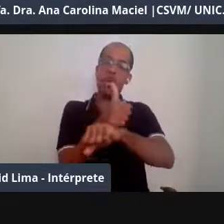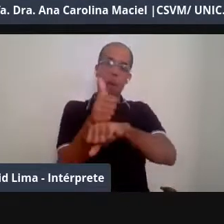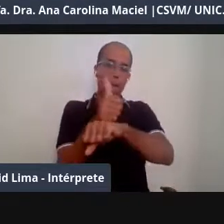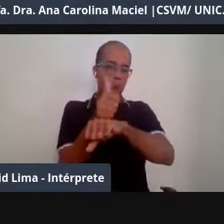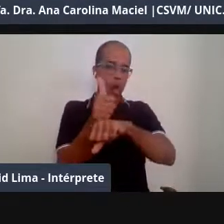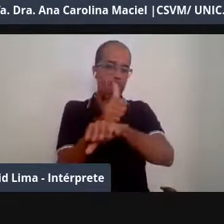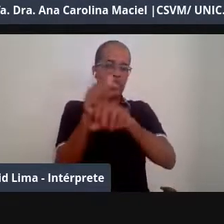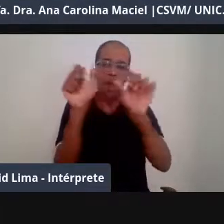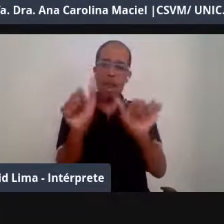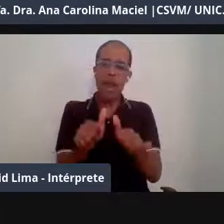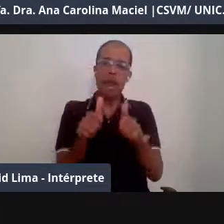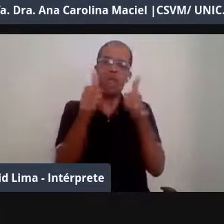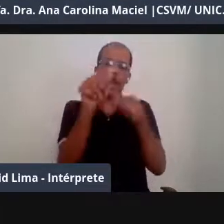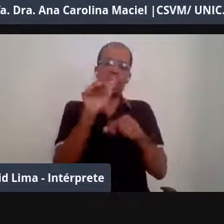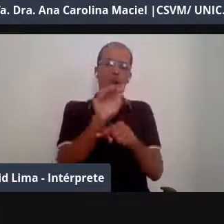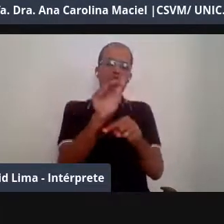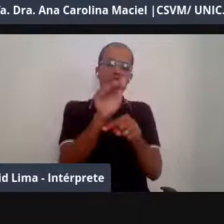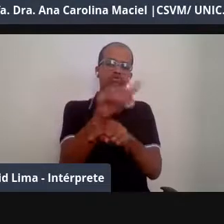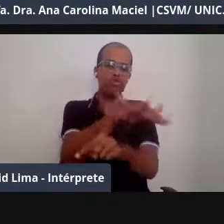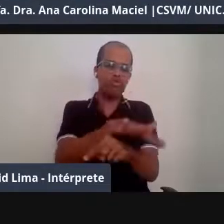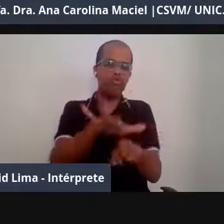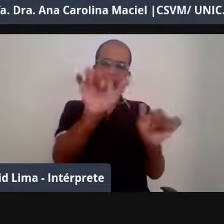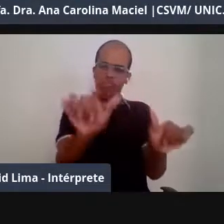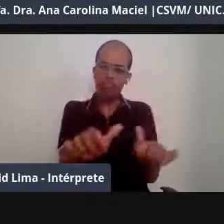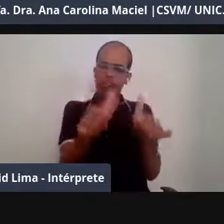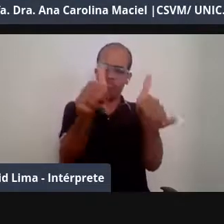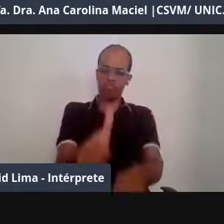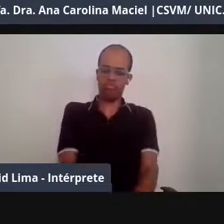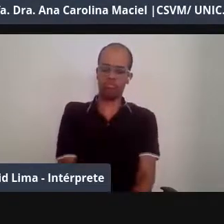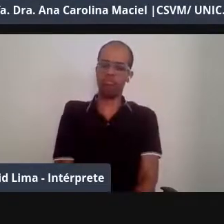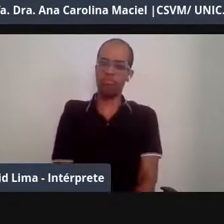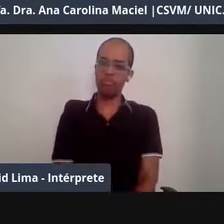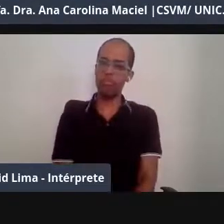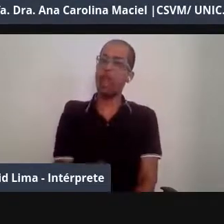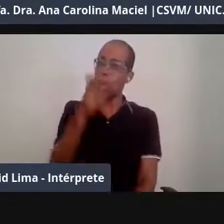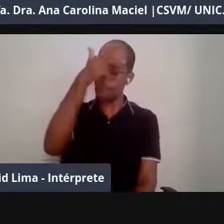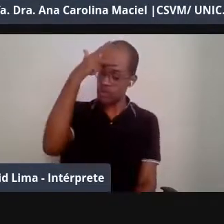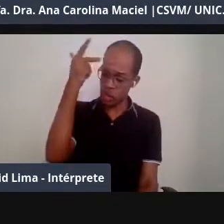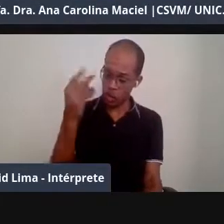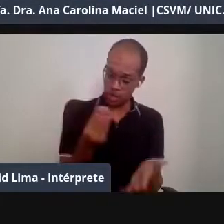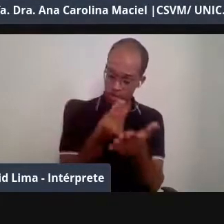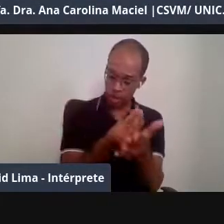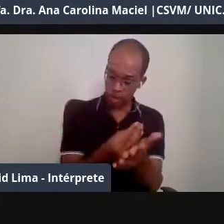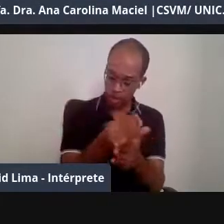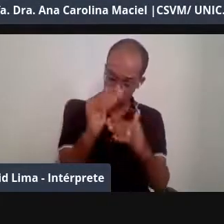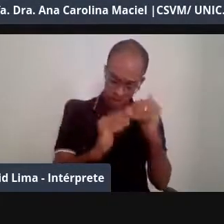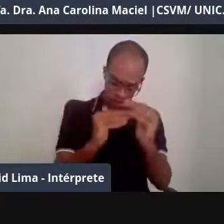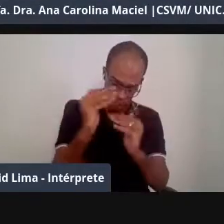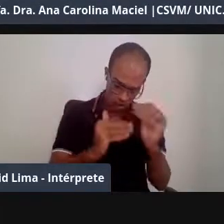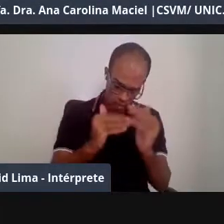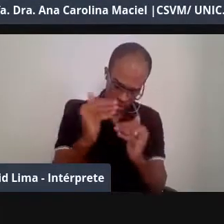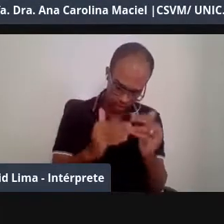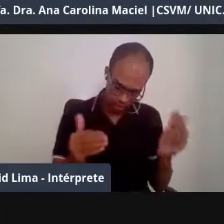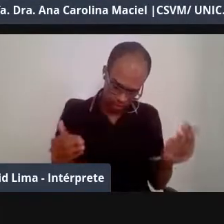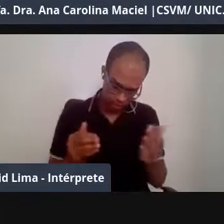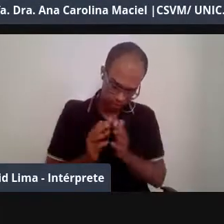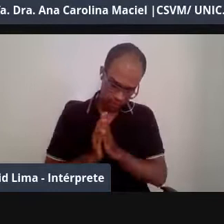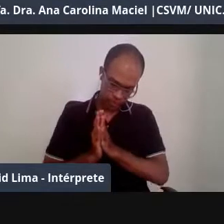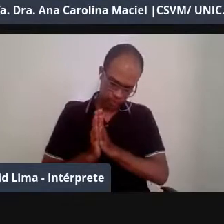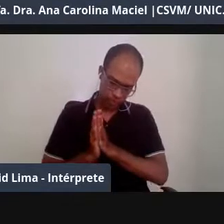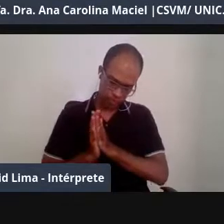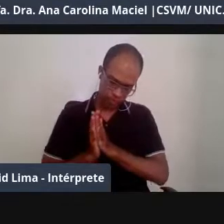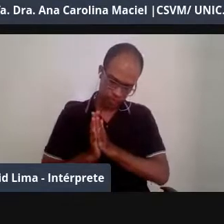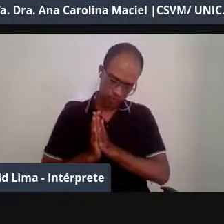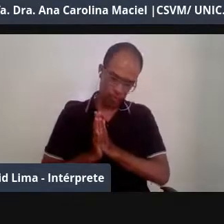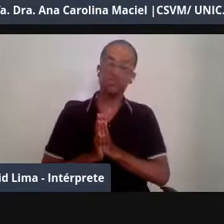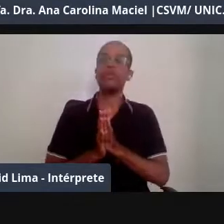enriquecendo o mercado de trabalho. Eu digo não só pessoas que trazem a formação profissional em si, então, de fato, existem áreas que